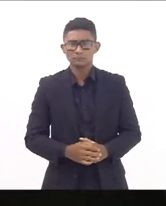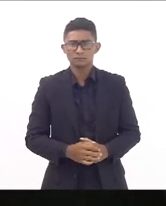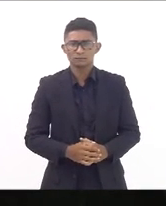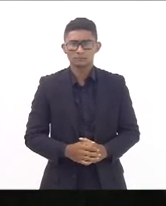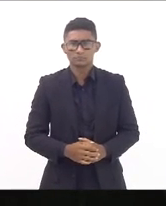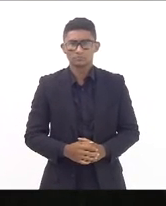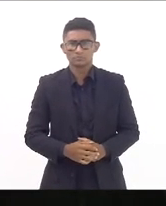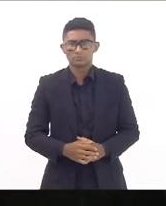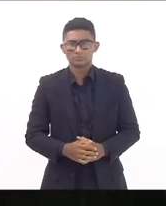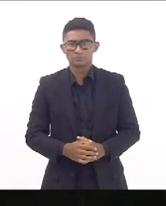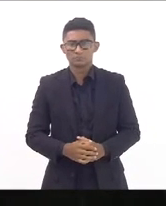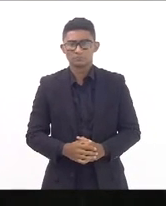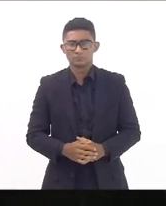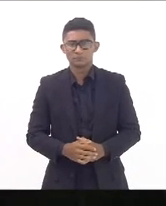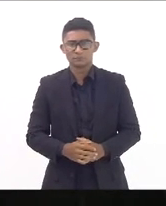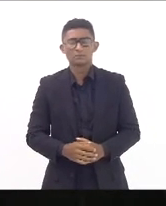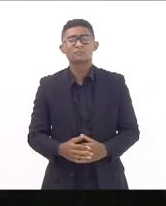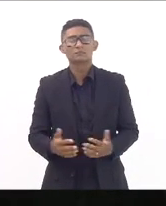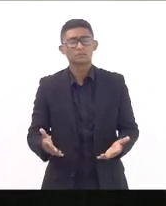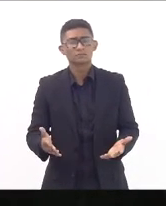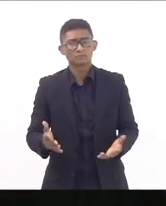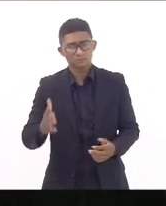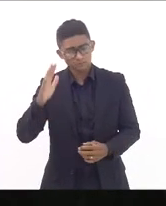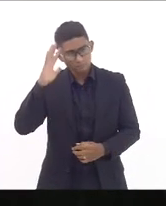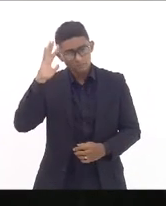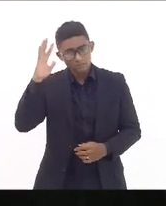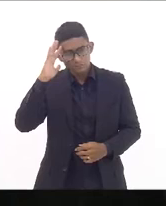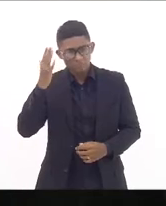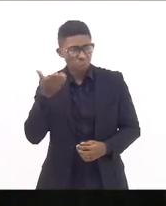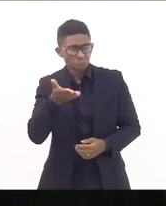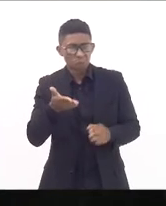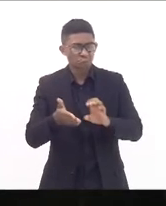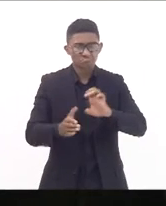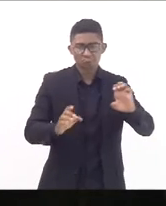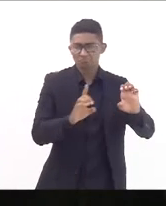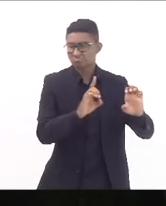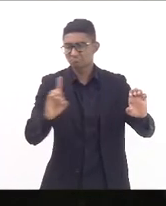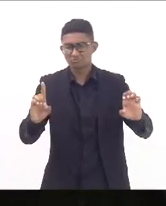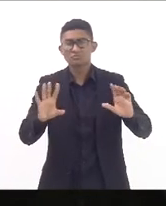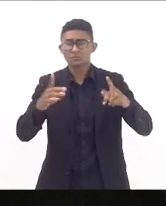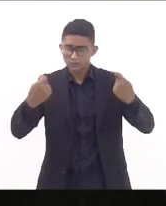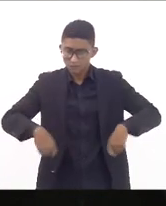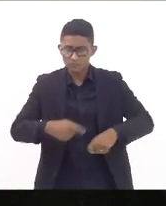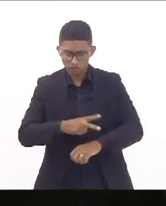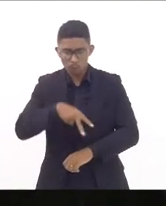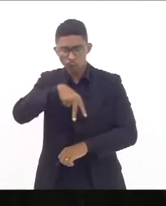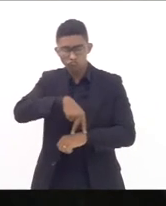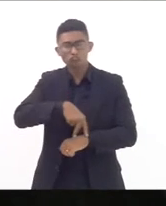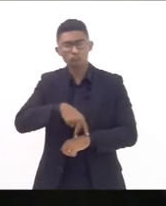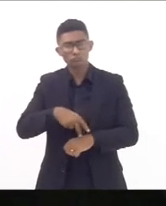De que matiz ideológica seja. Às vezes, deputada,